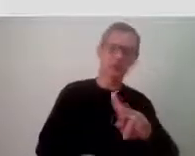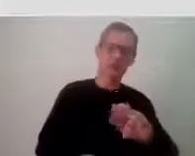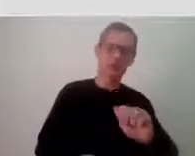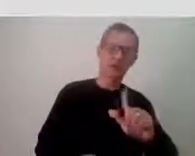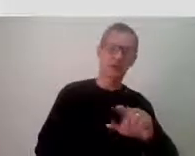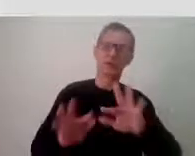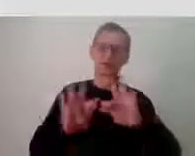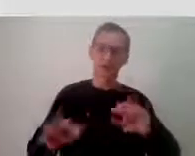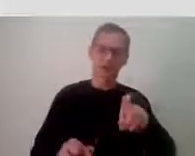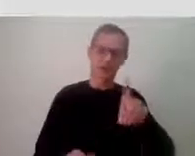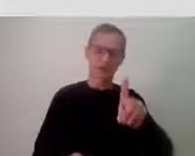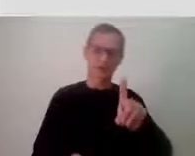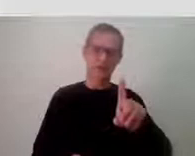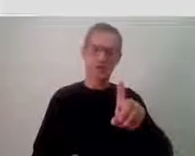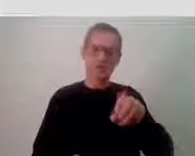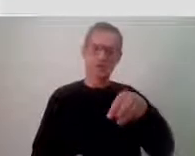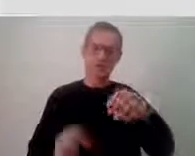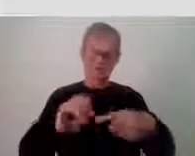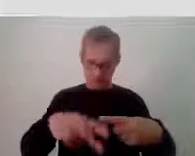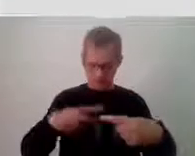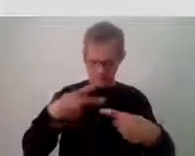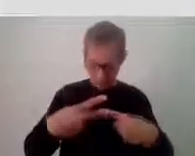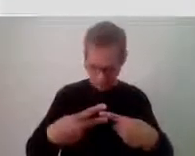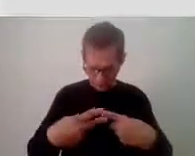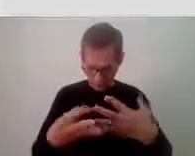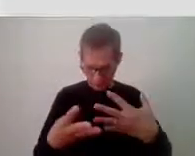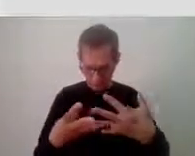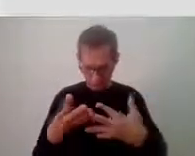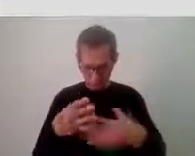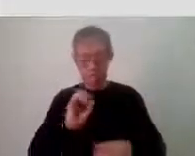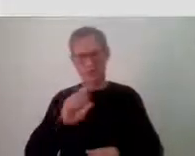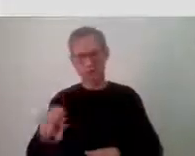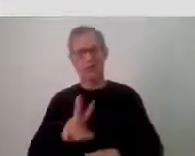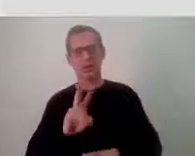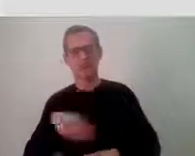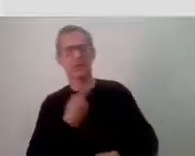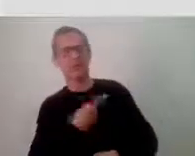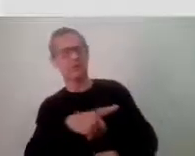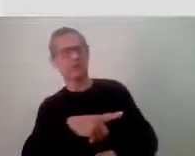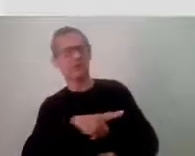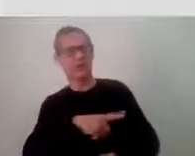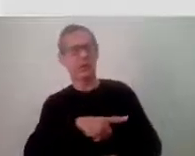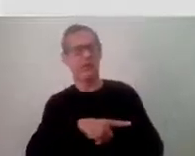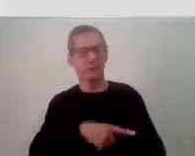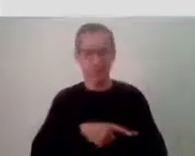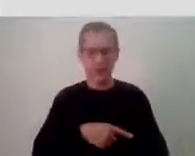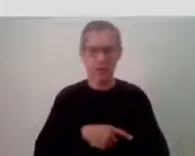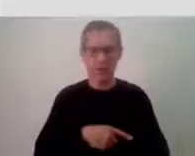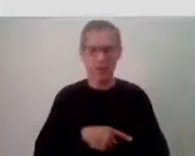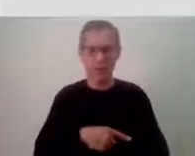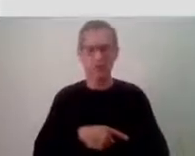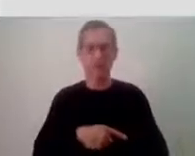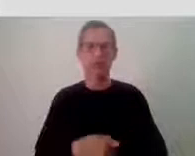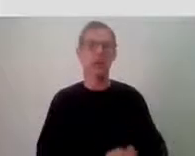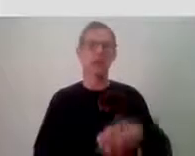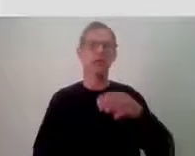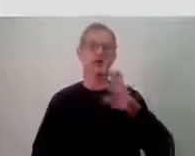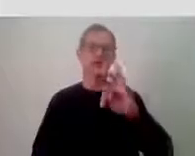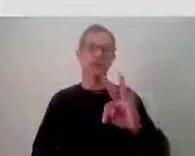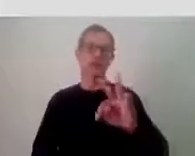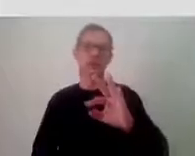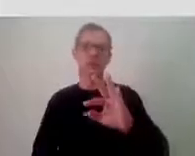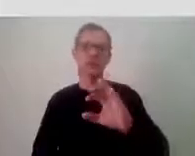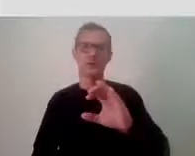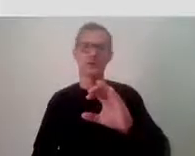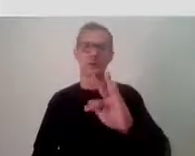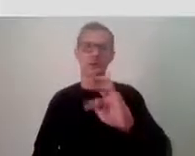x ao quadrado no intervalo de 0 a 2. O que a gente sabe pelo teorema fundamental do cálculo? Que eu vou